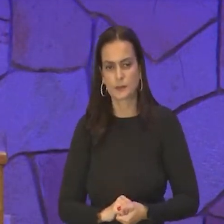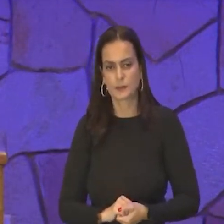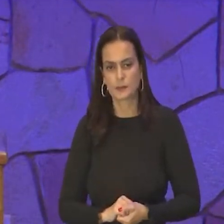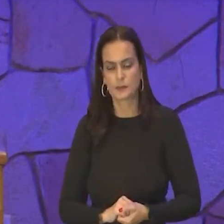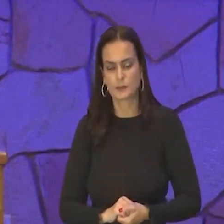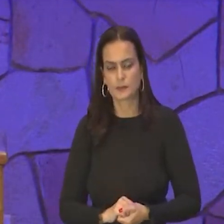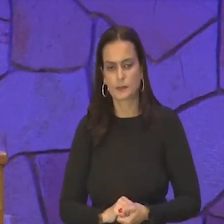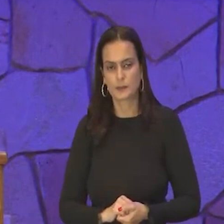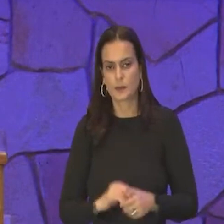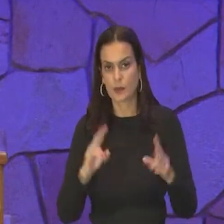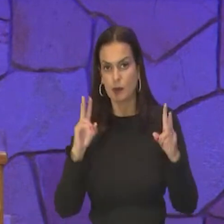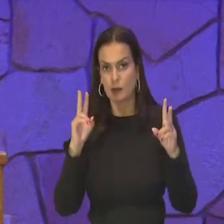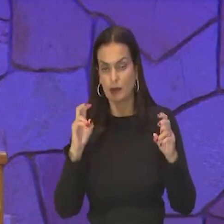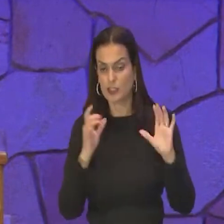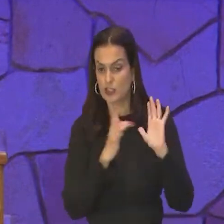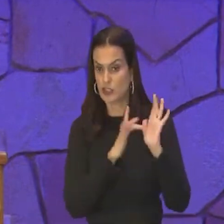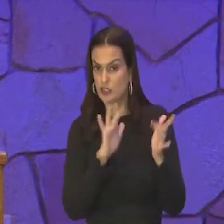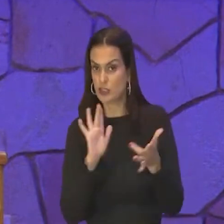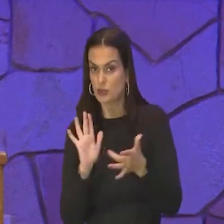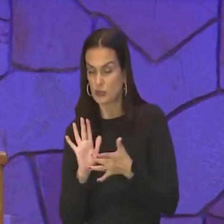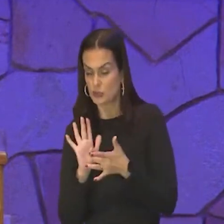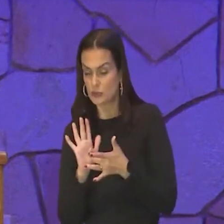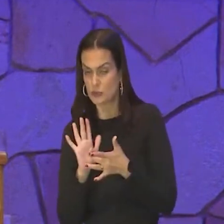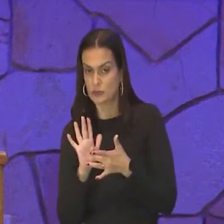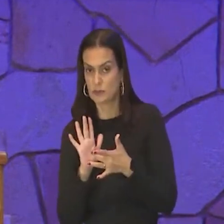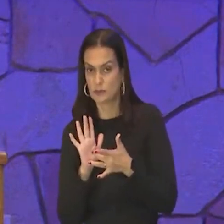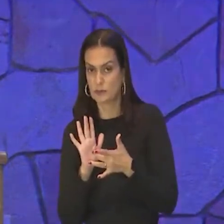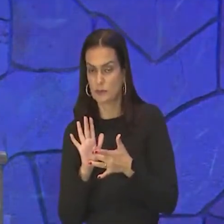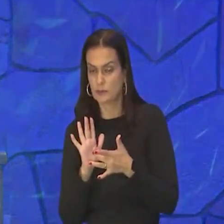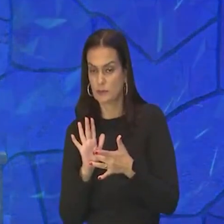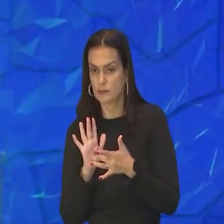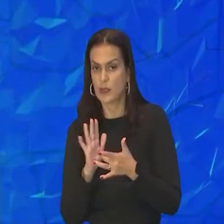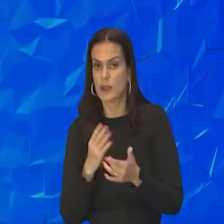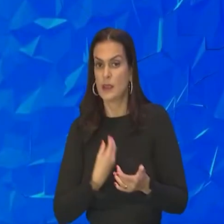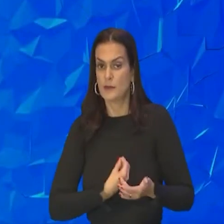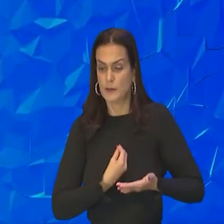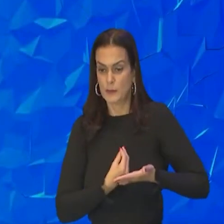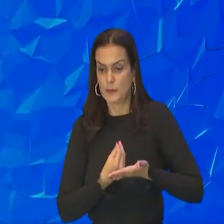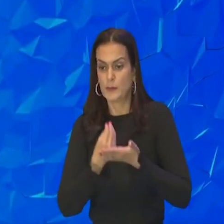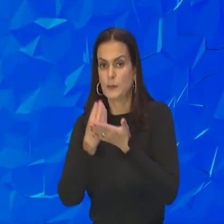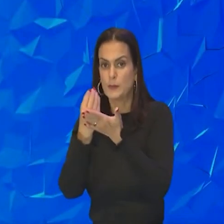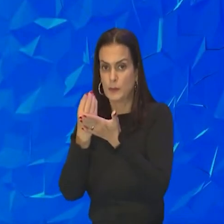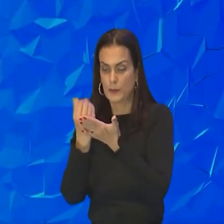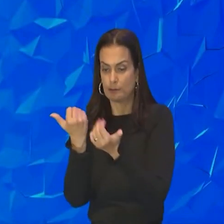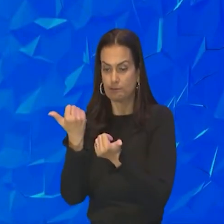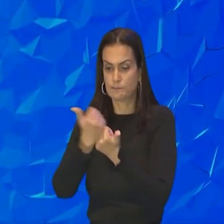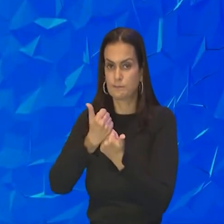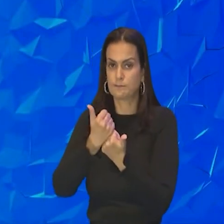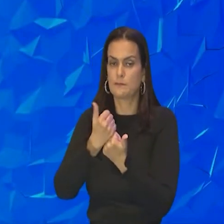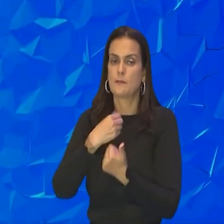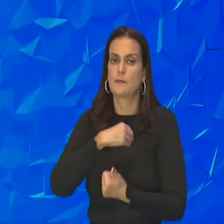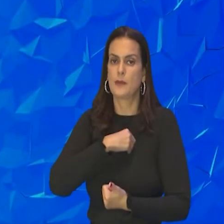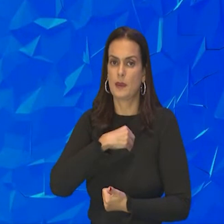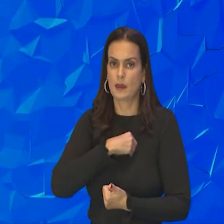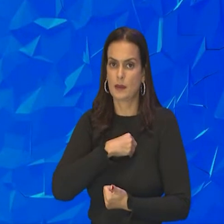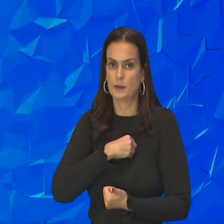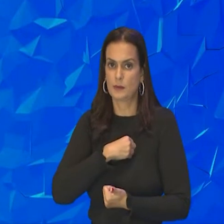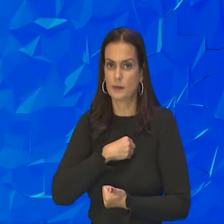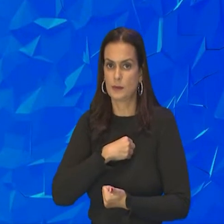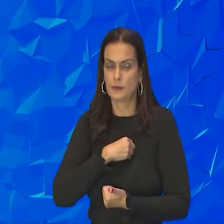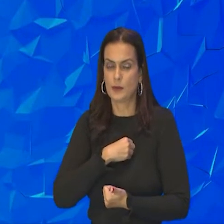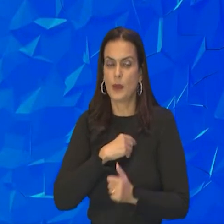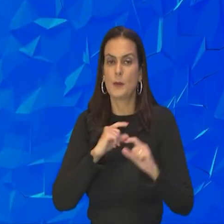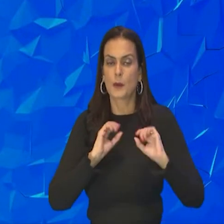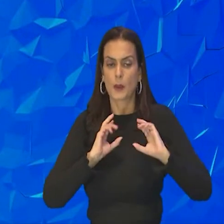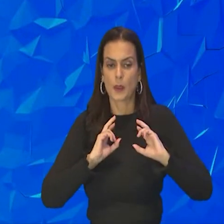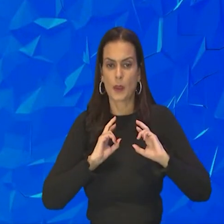Falando a respeito de Jesus, o qual se entregou a si mesmo pelos nossos pecados, para nos